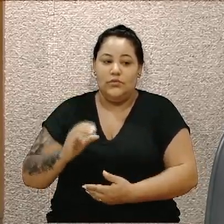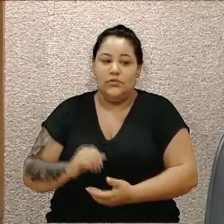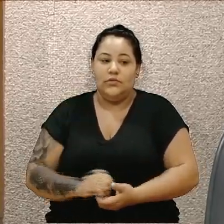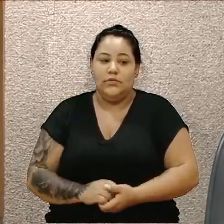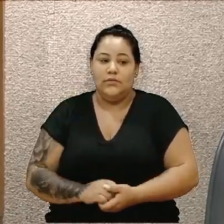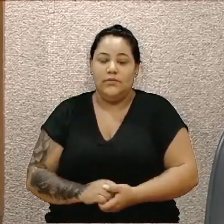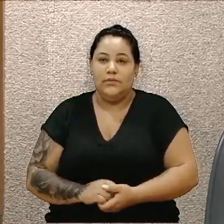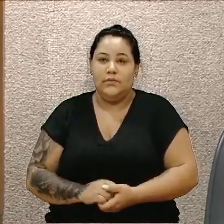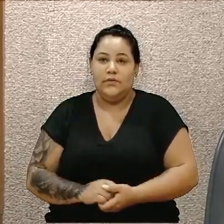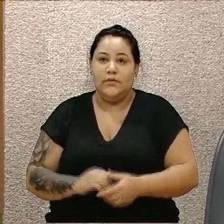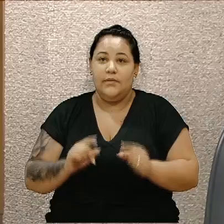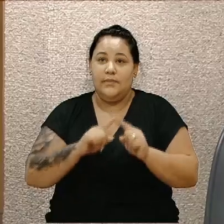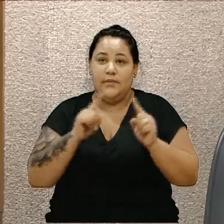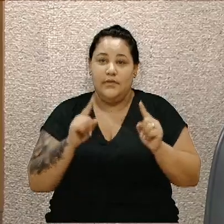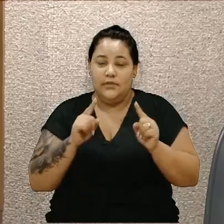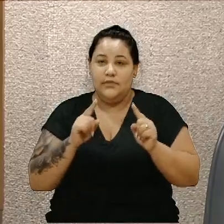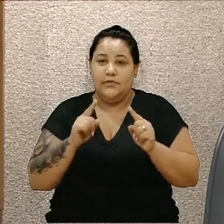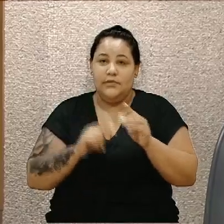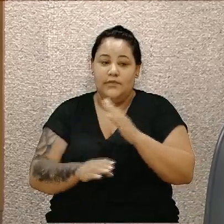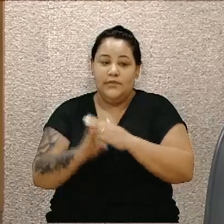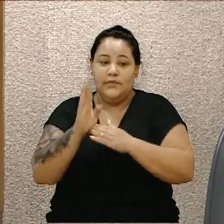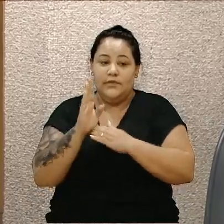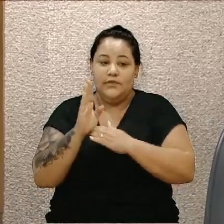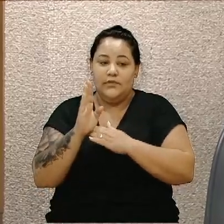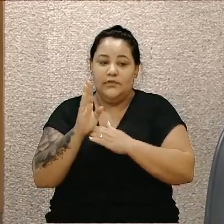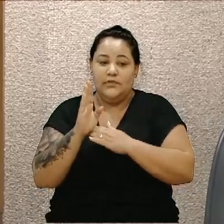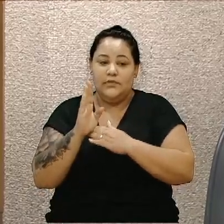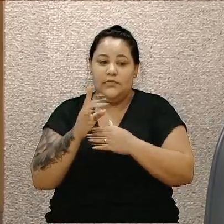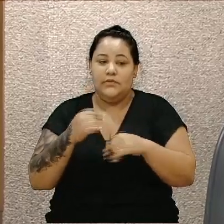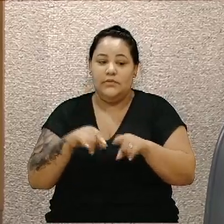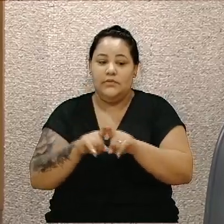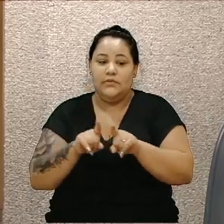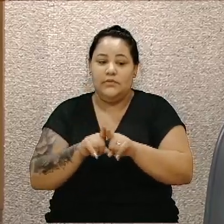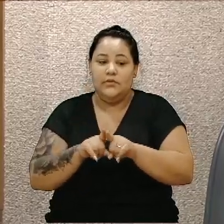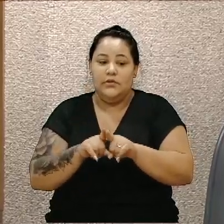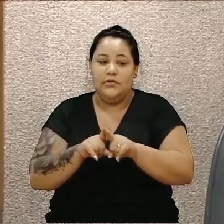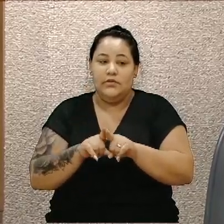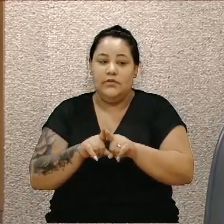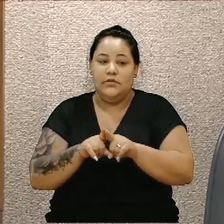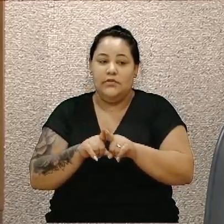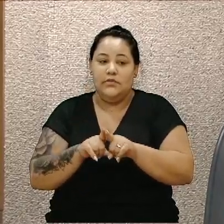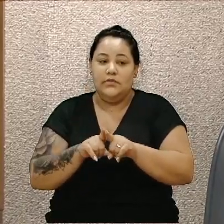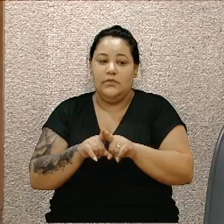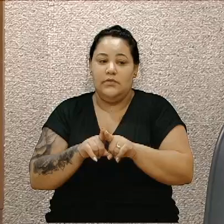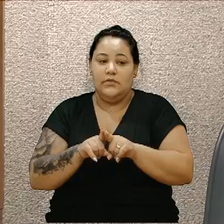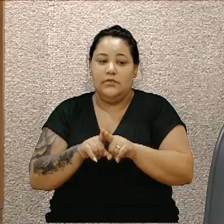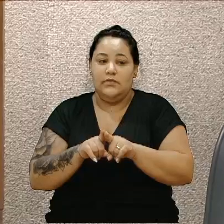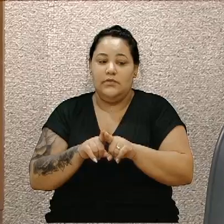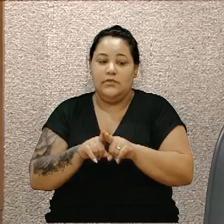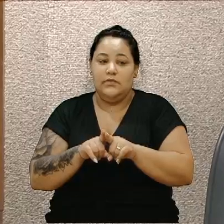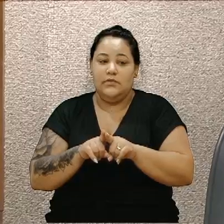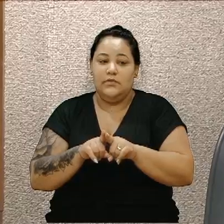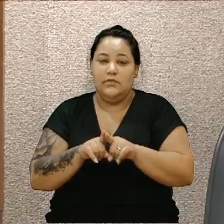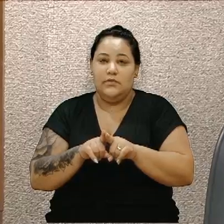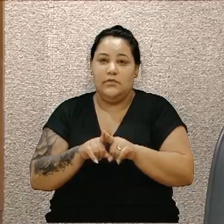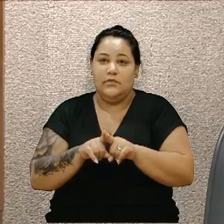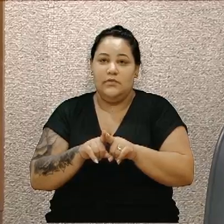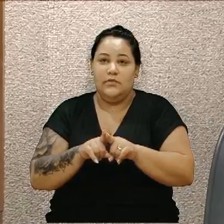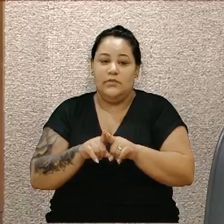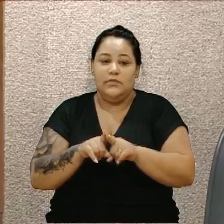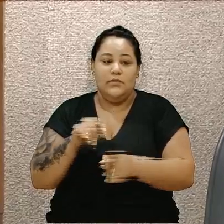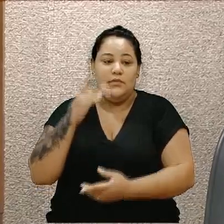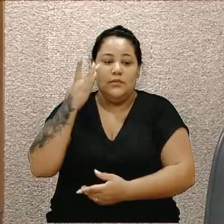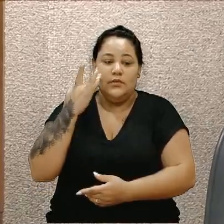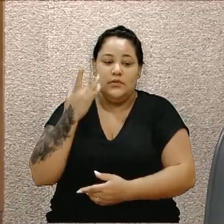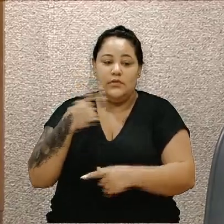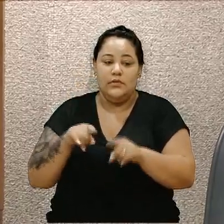comitiva de vereadores ia para Curitiba conhecer o modal de transporte coletivo, iam lá para fazer turismo, né? Iam para gastar diária,